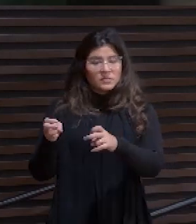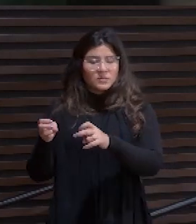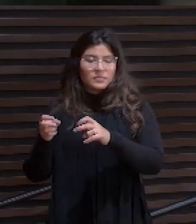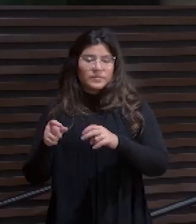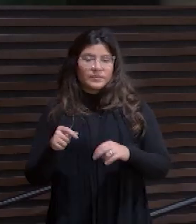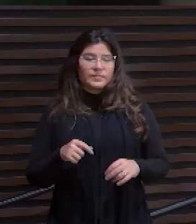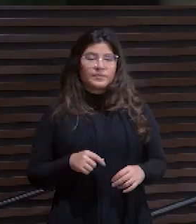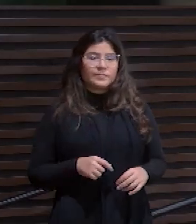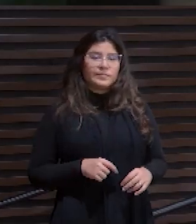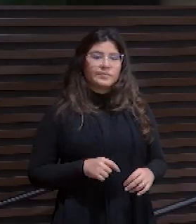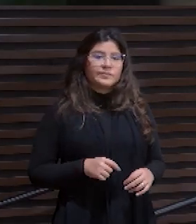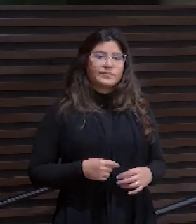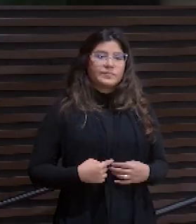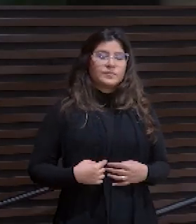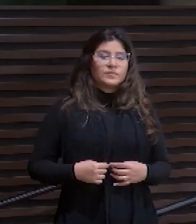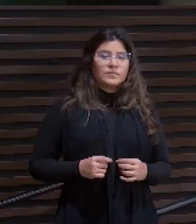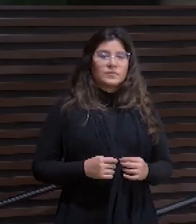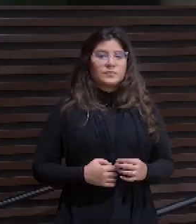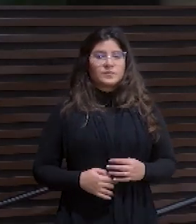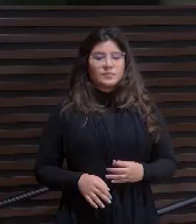meio, essa